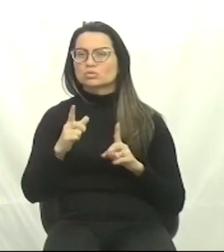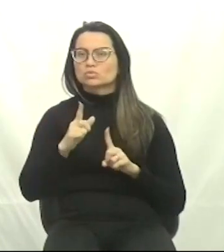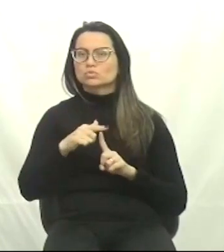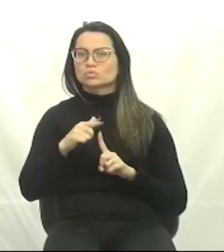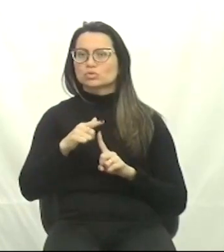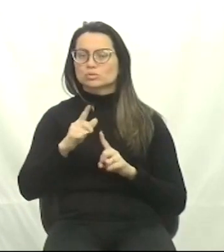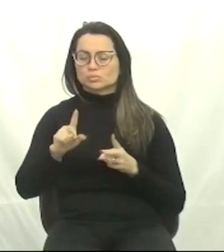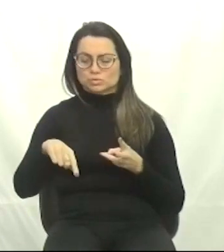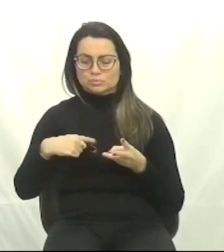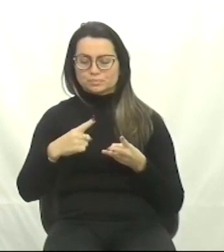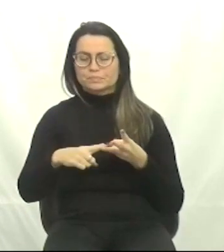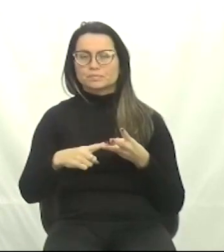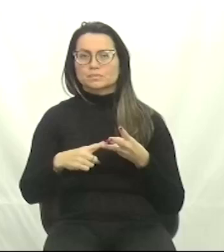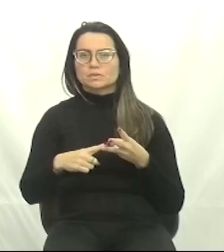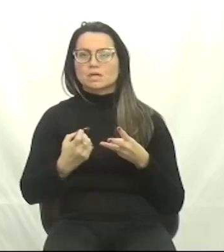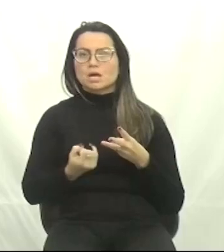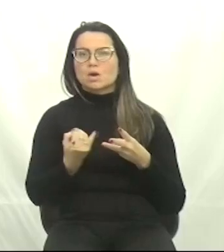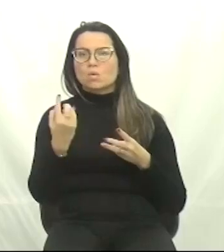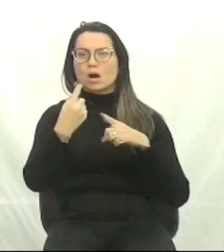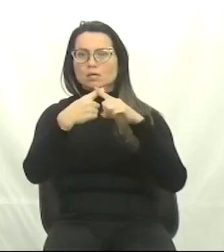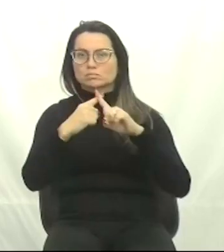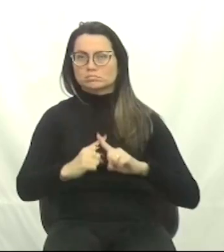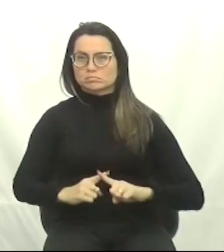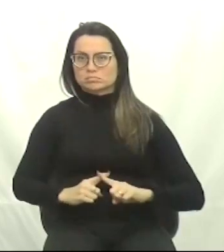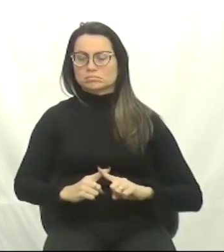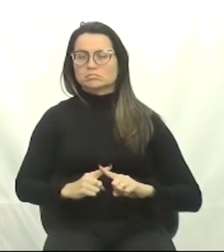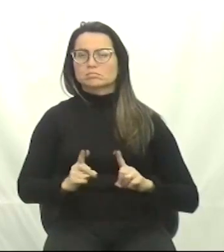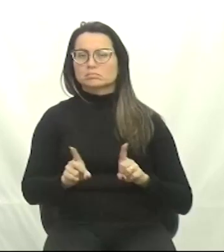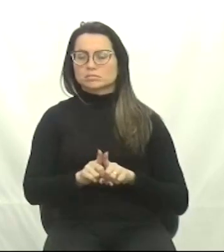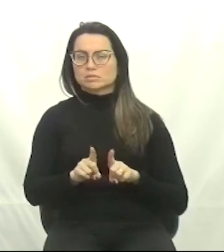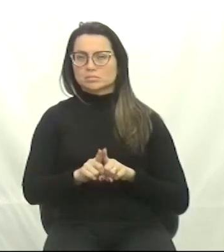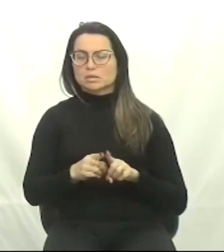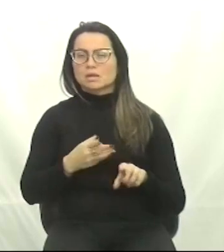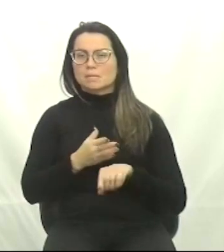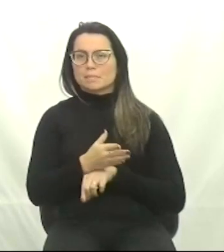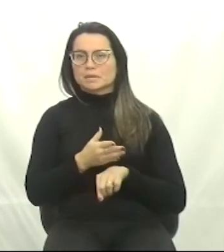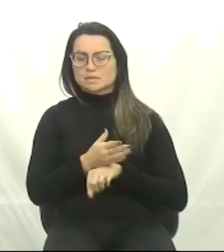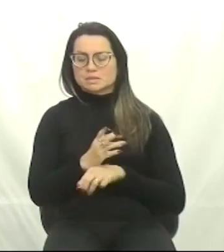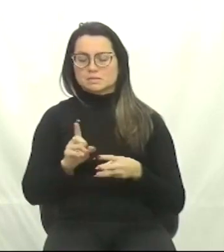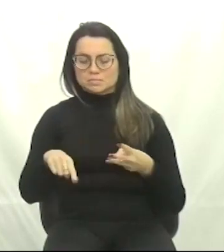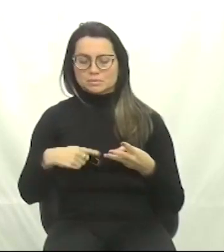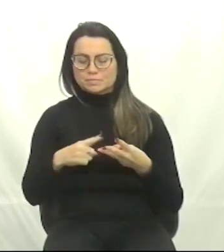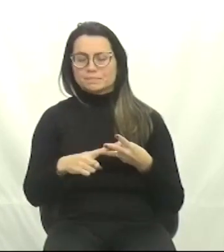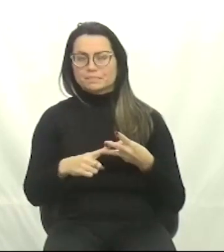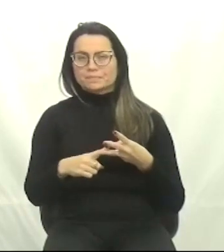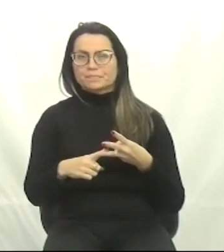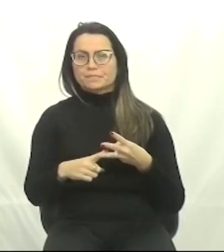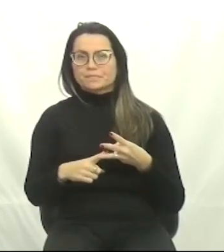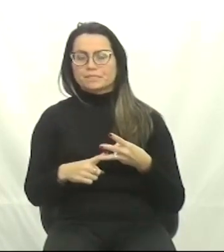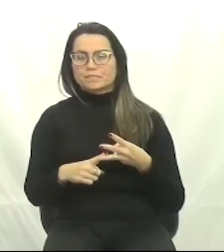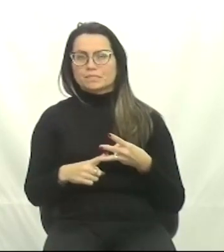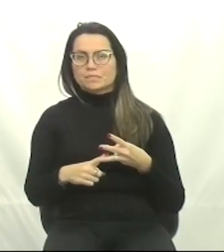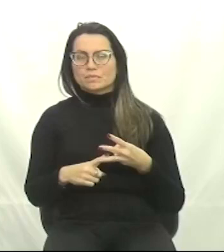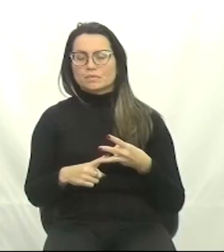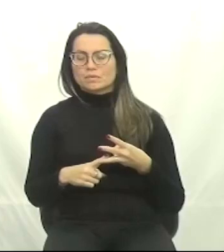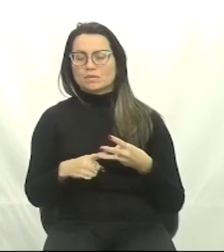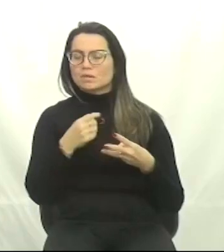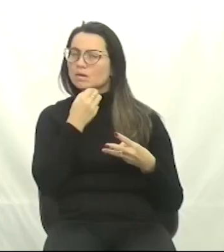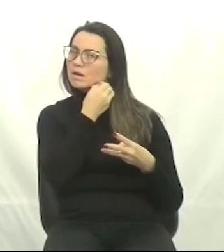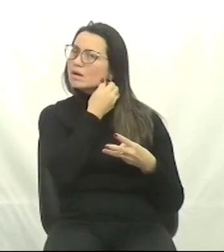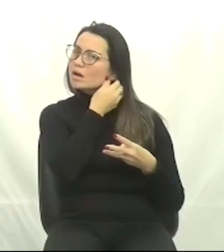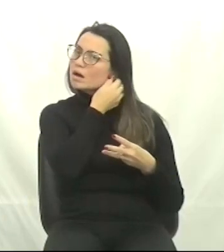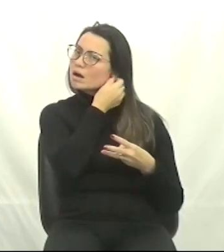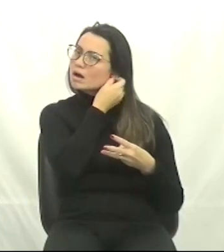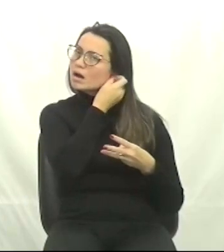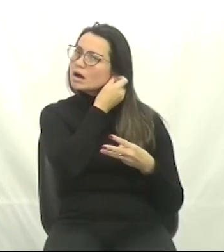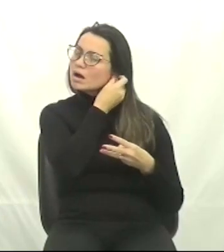C. Quais as competições que os atletas, tanto individuais quanto em grupo, participaram nos últimos 6 meses?